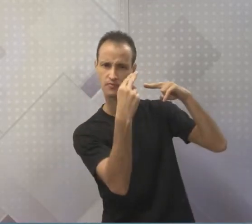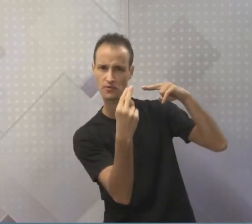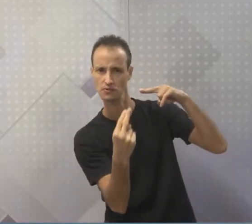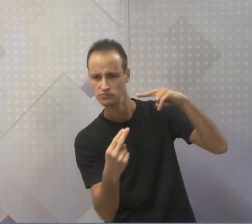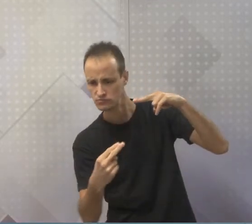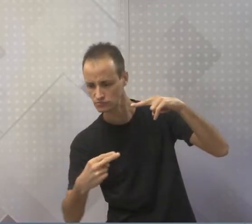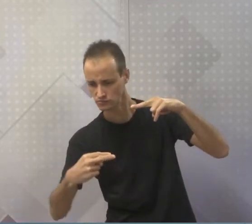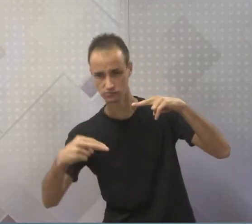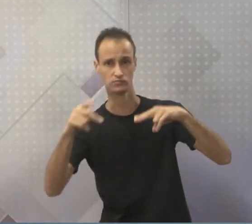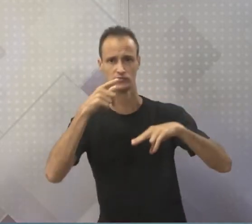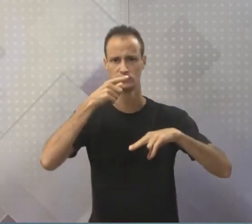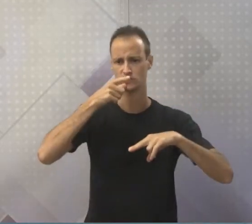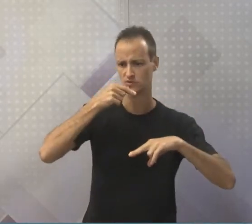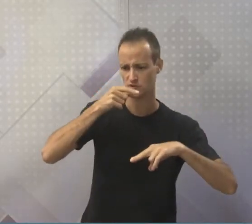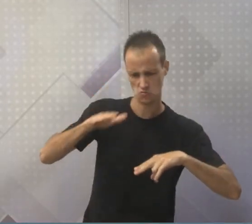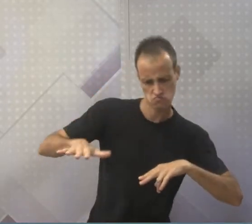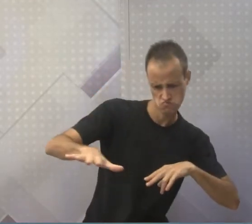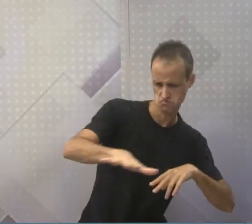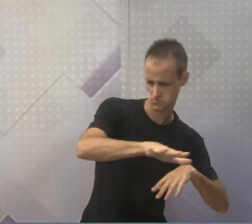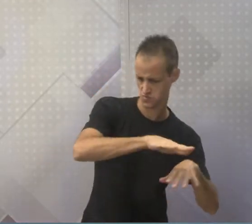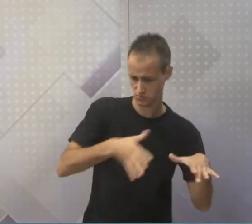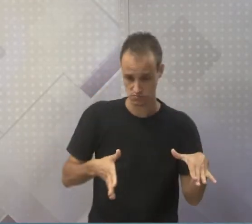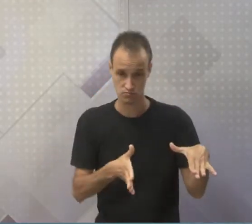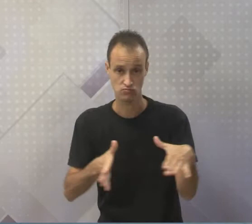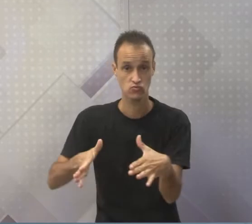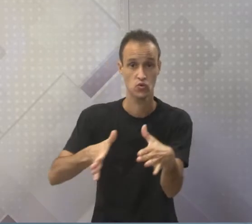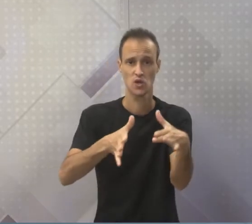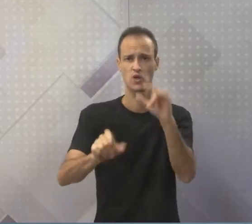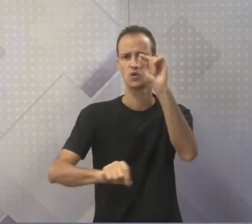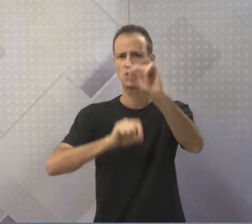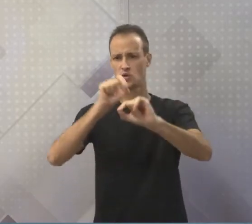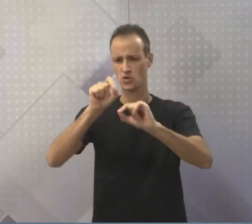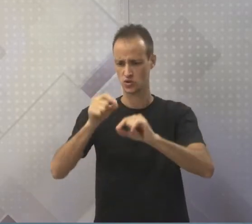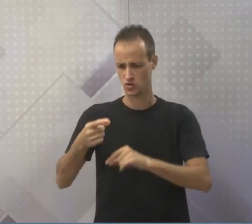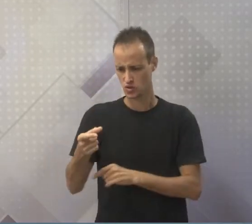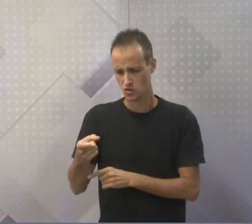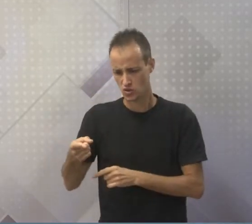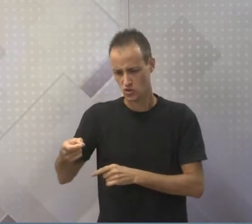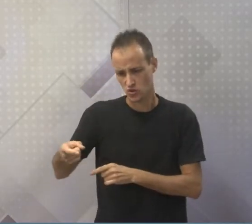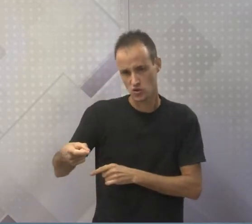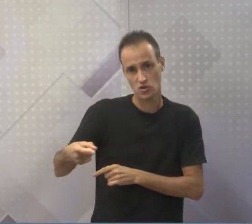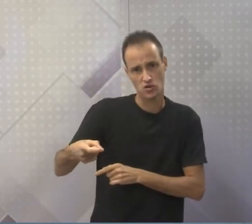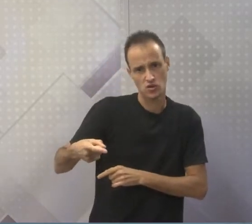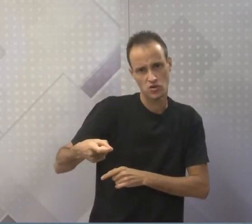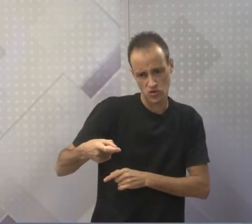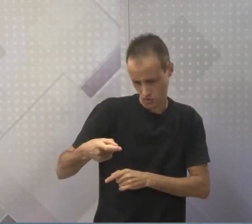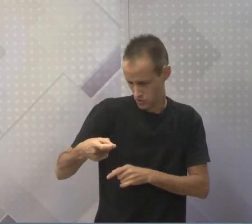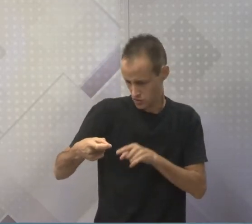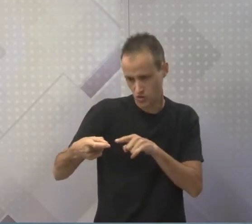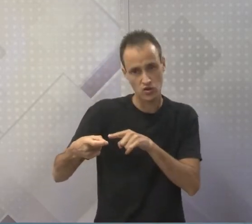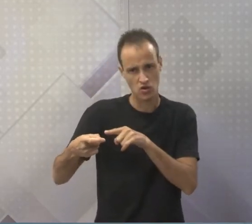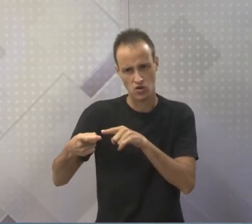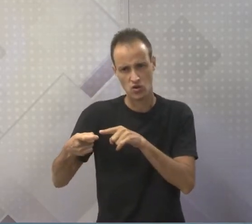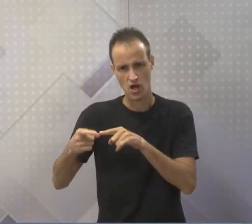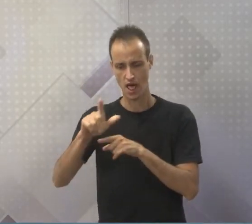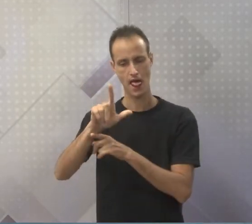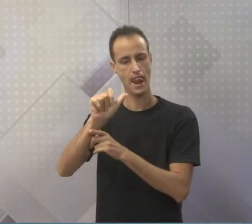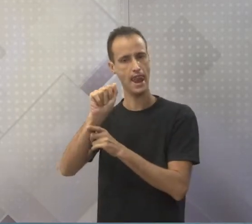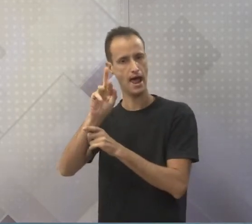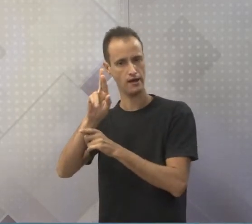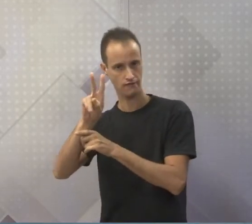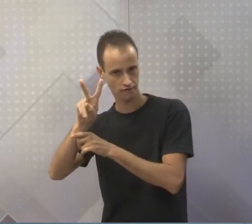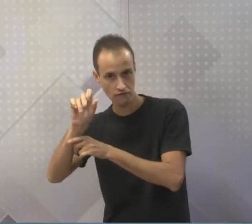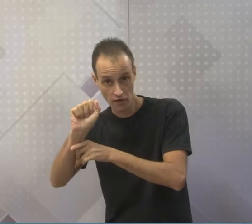pessoas tomam banho em águas contaminadas com a larva, que é o verme em estágio inicial de